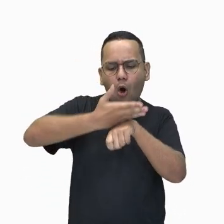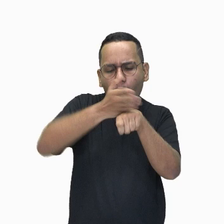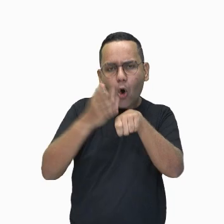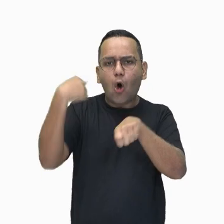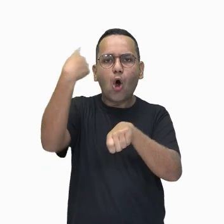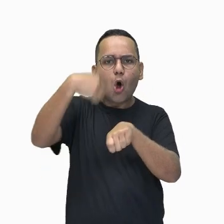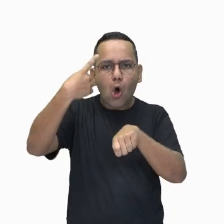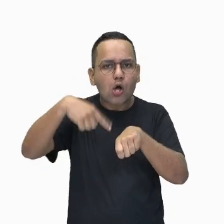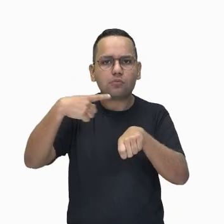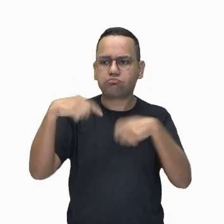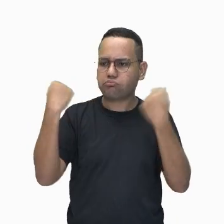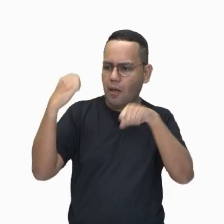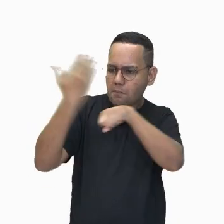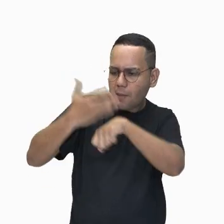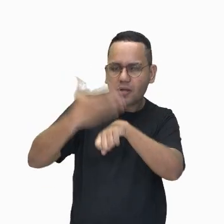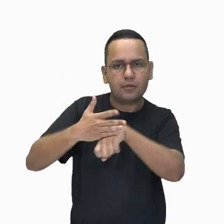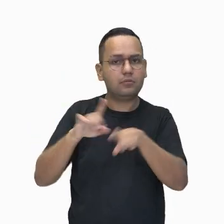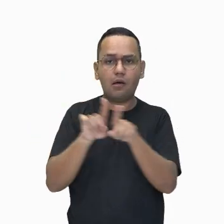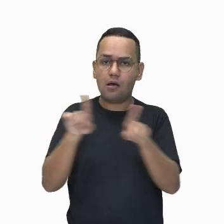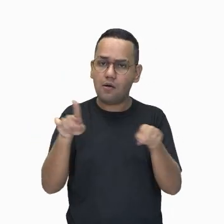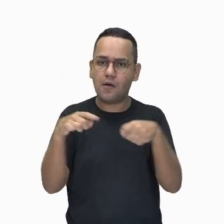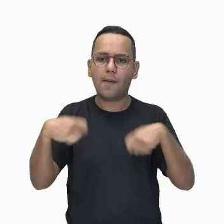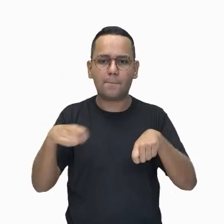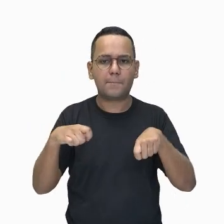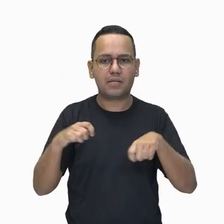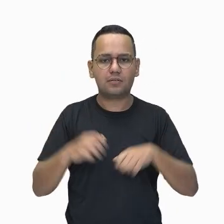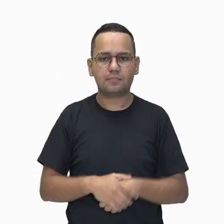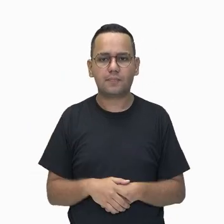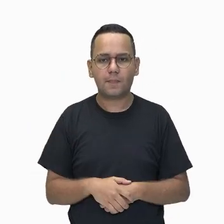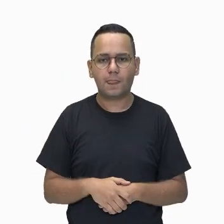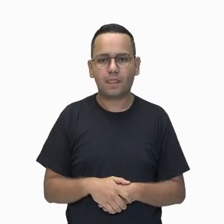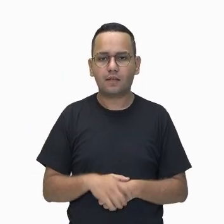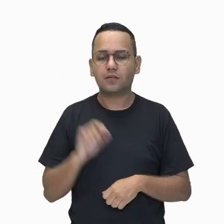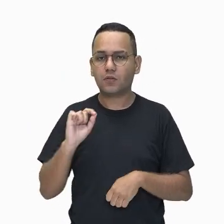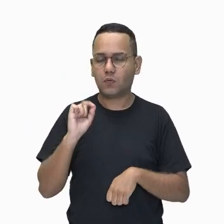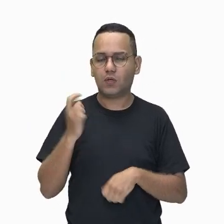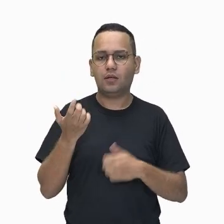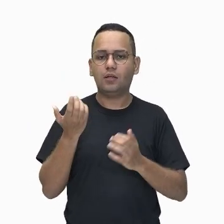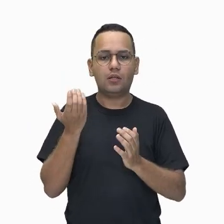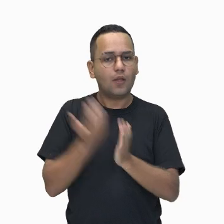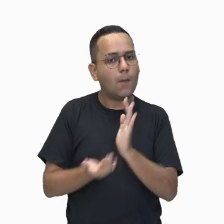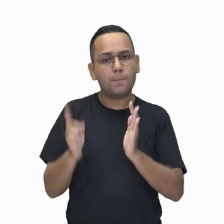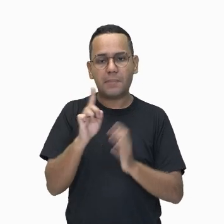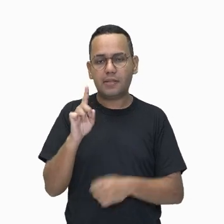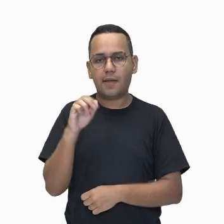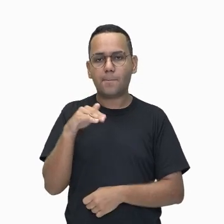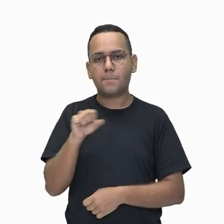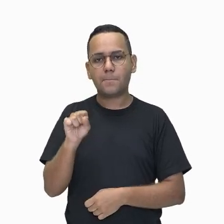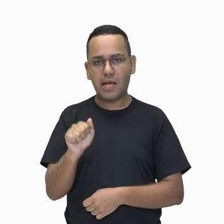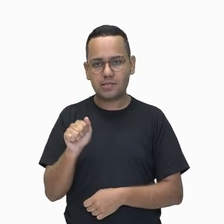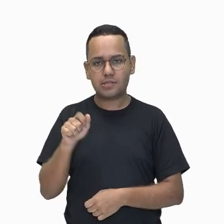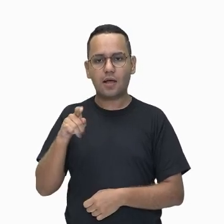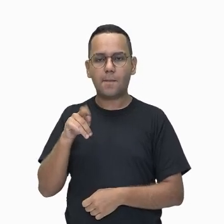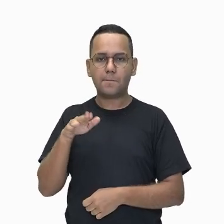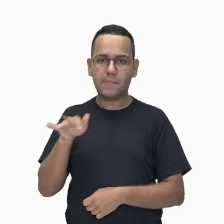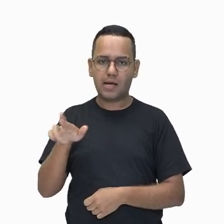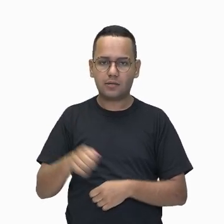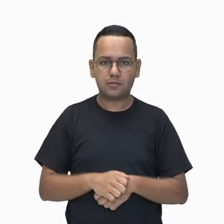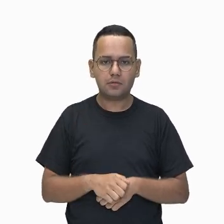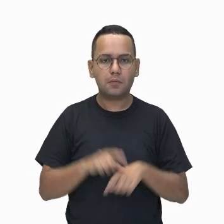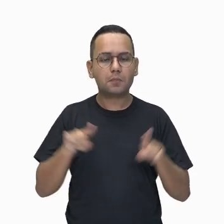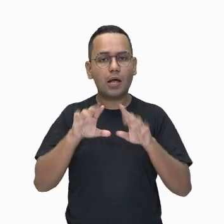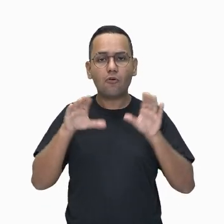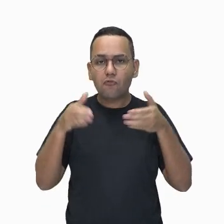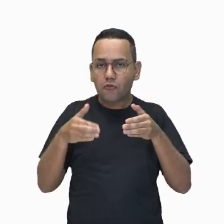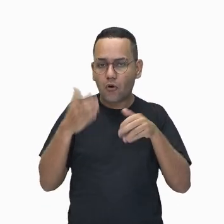massa muscular, a massa magra, né? Treino aeróbico para eles pode cancelar, principalmente se o objetivo